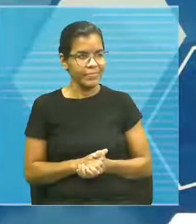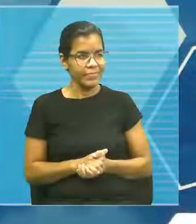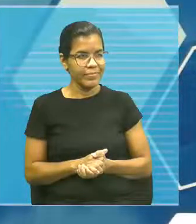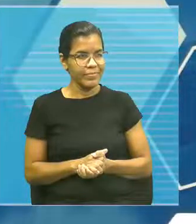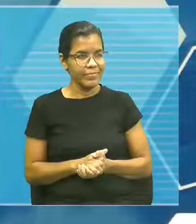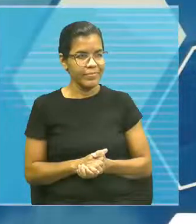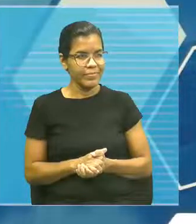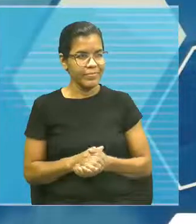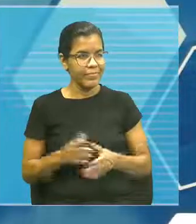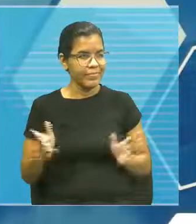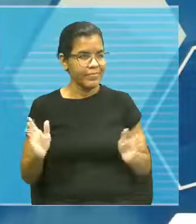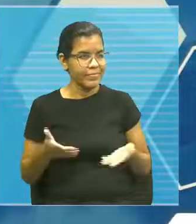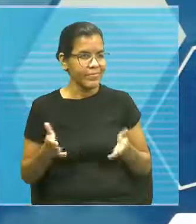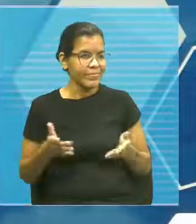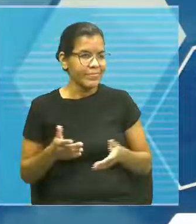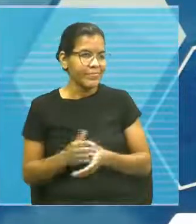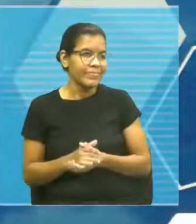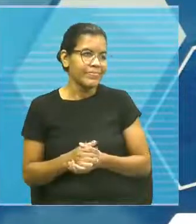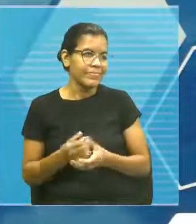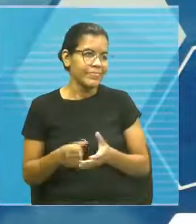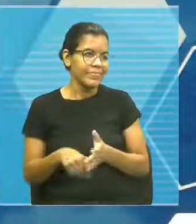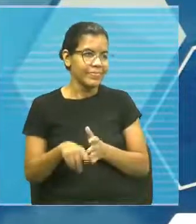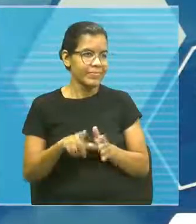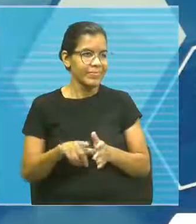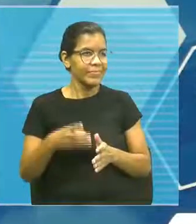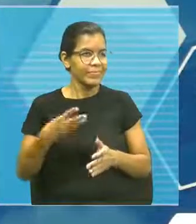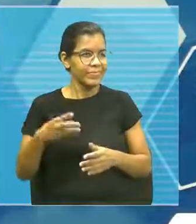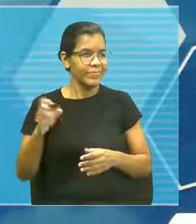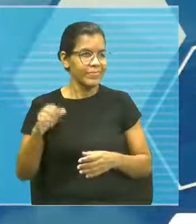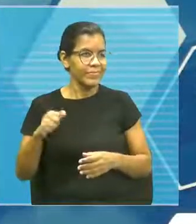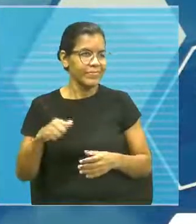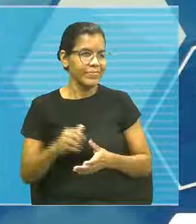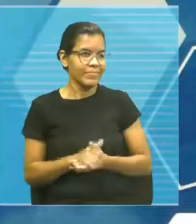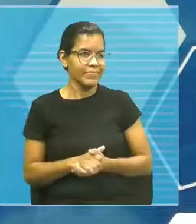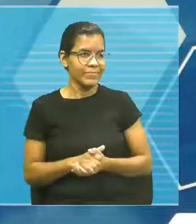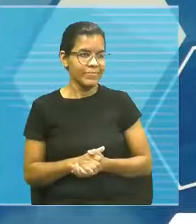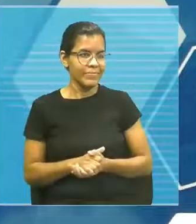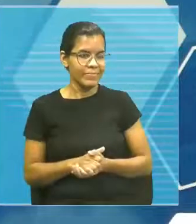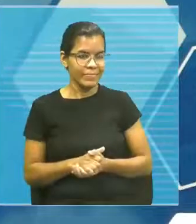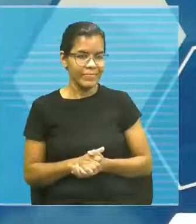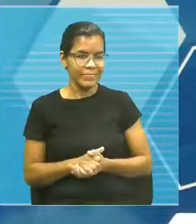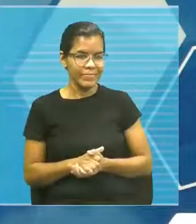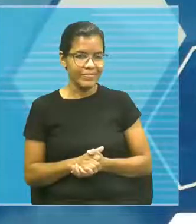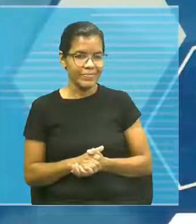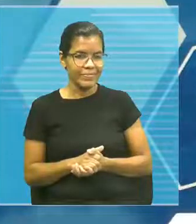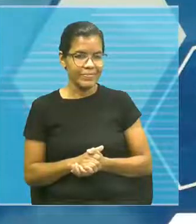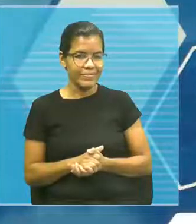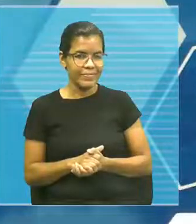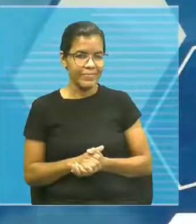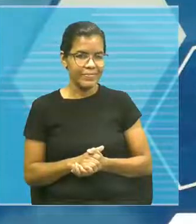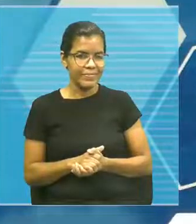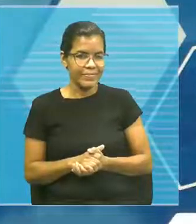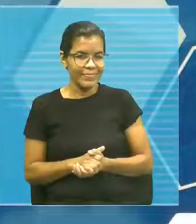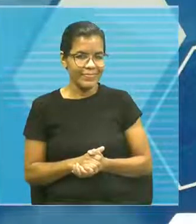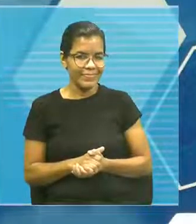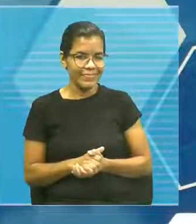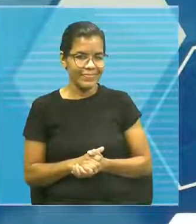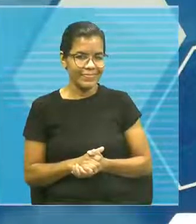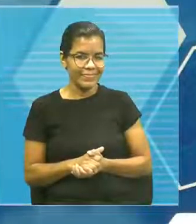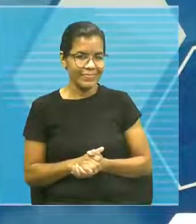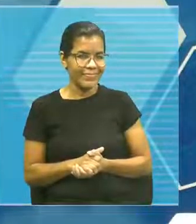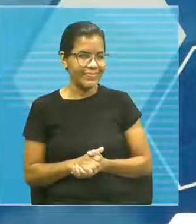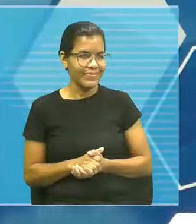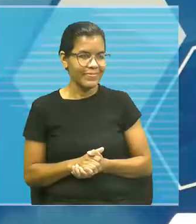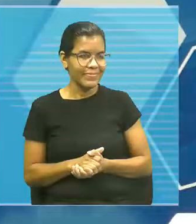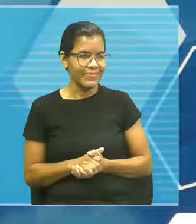voltar 3 segundos, tu vai ver quase o Pedro Scooby na TV. Vai, porque eu dei